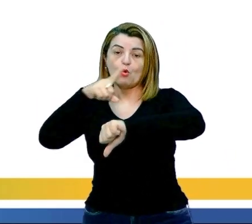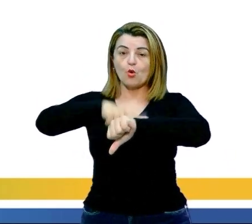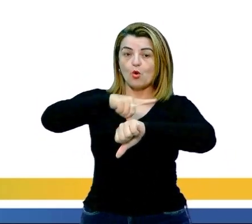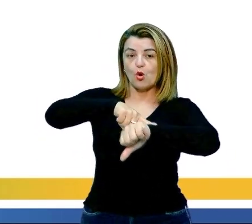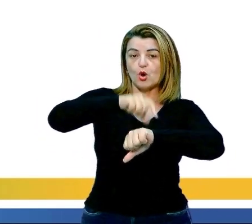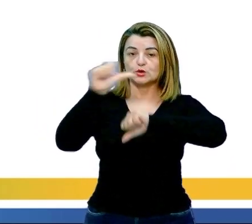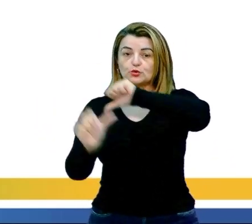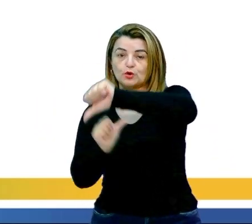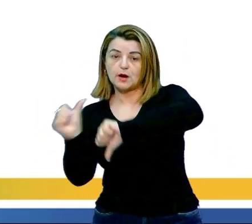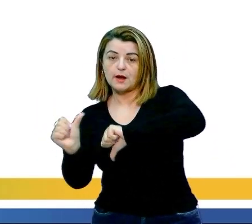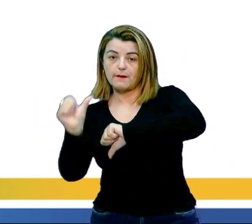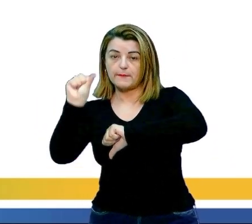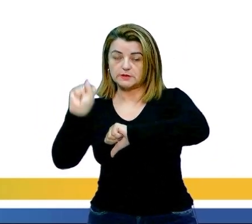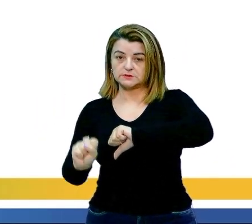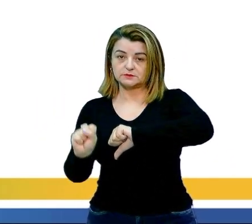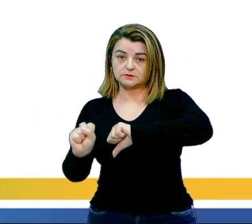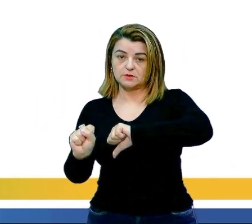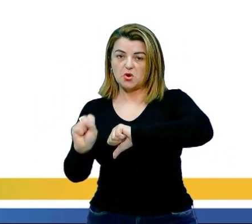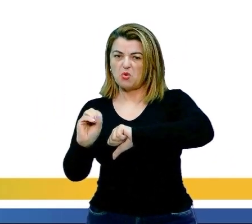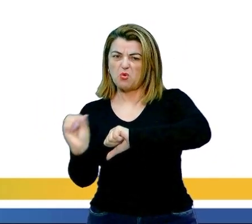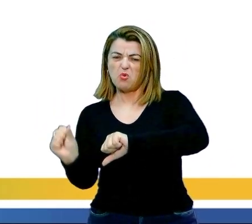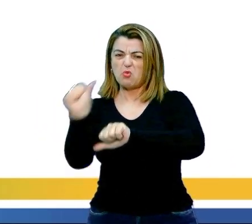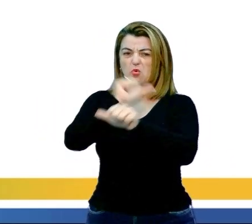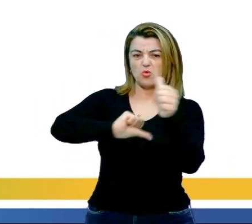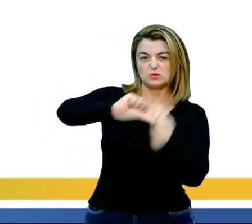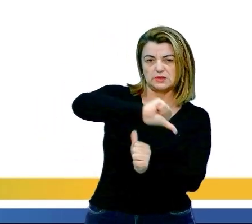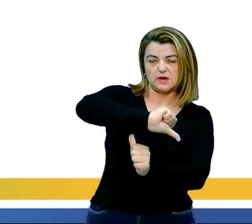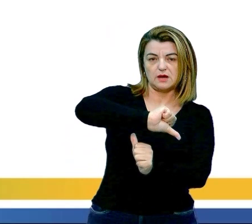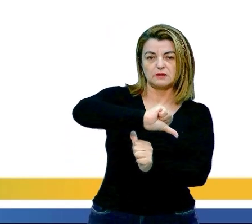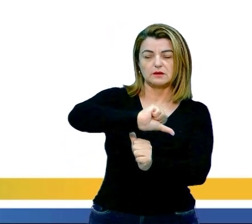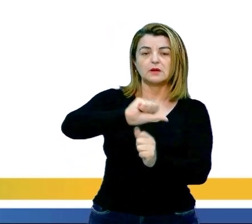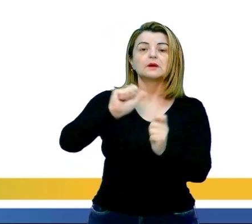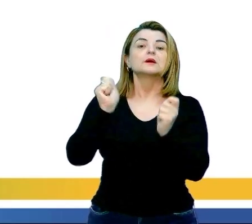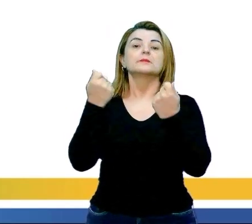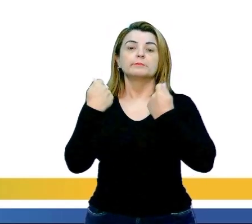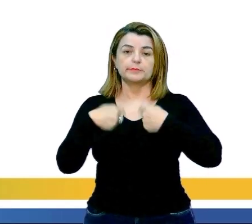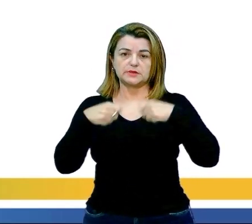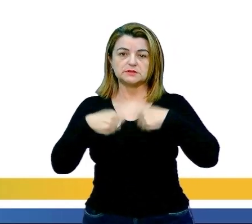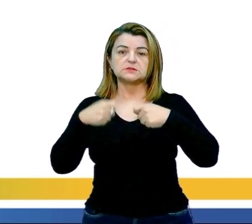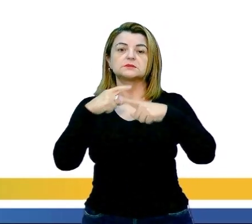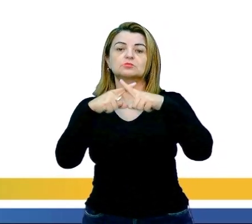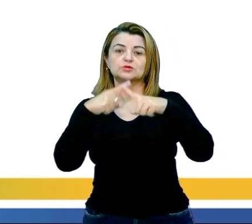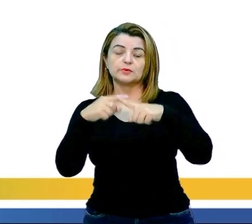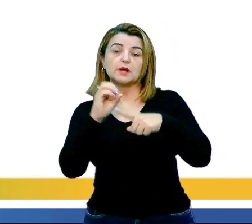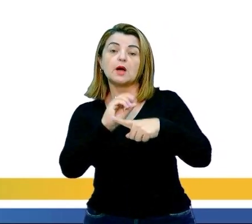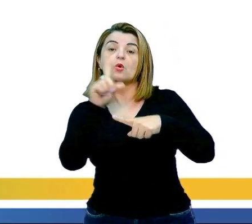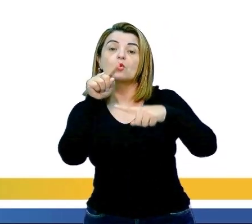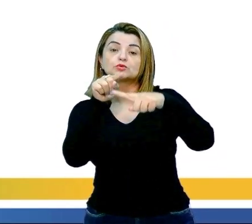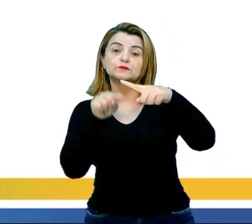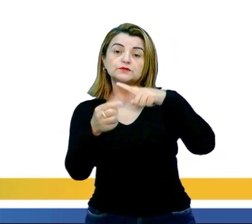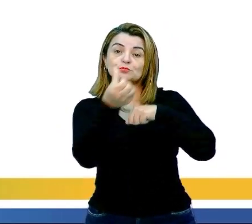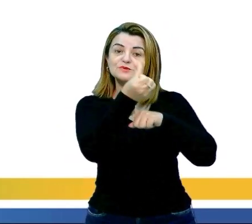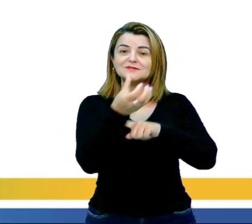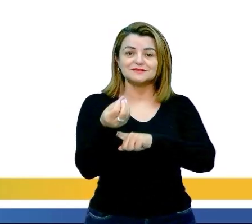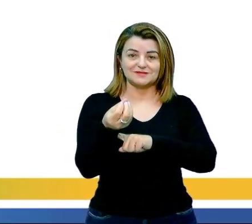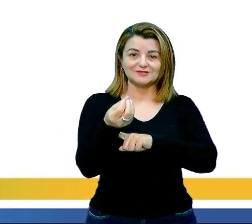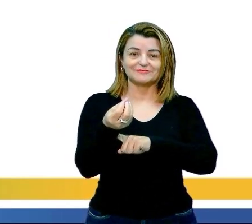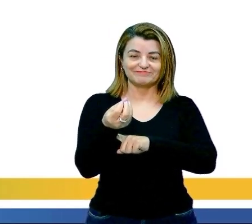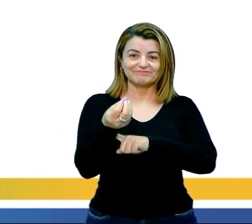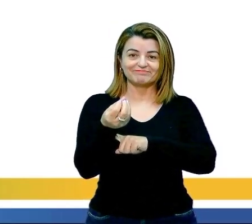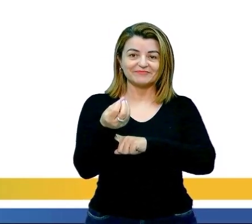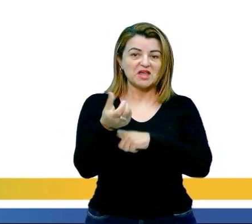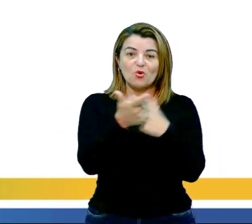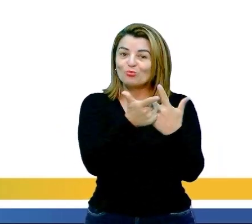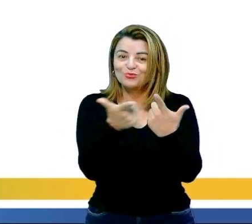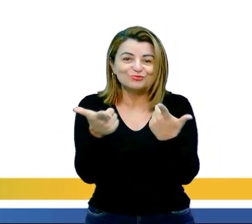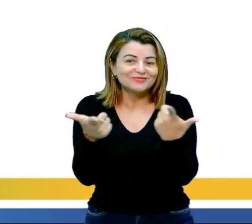para segundo e ao contrário, também basta multiplicar ou dividir por 60. Então observa que não